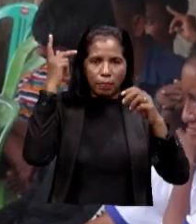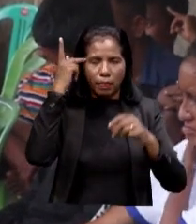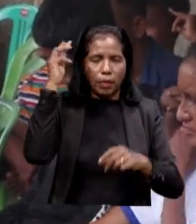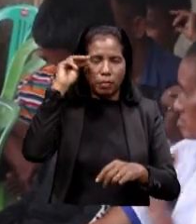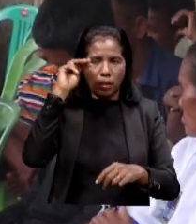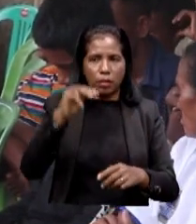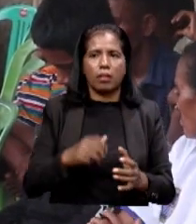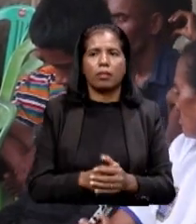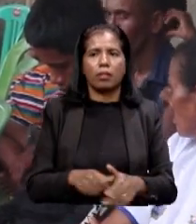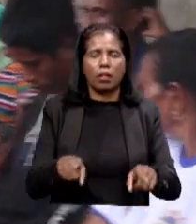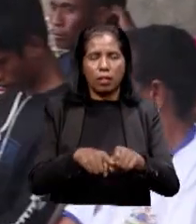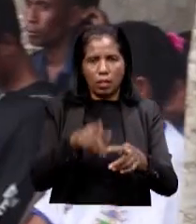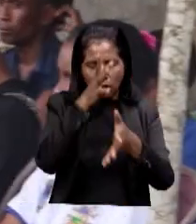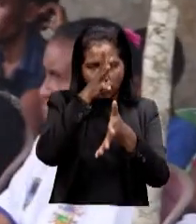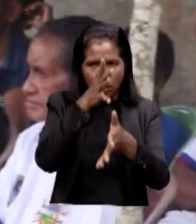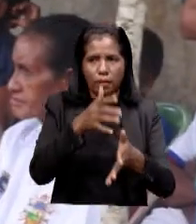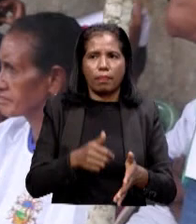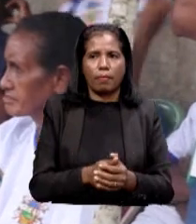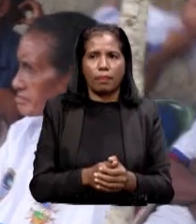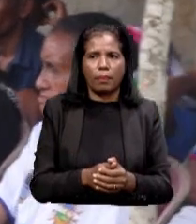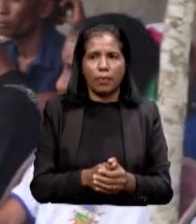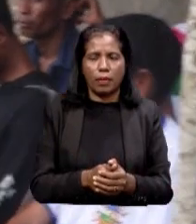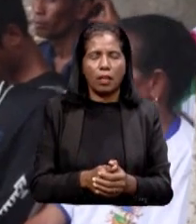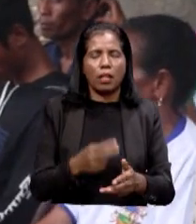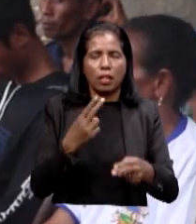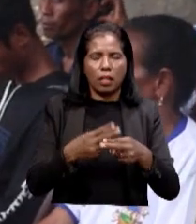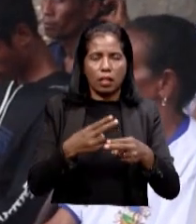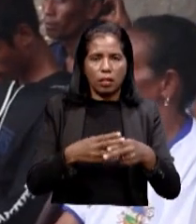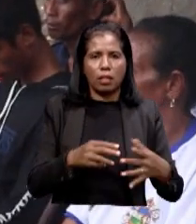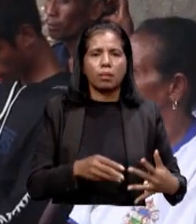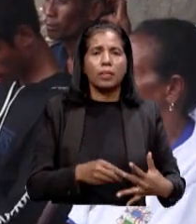Katuas Bonana en no nara ida nema ka unika.